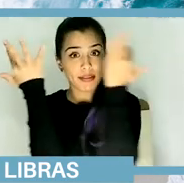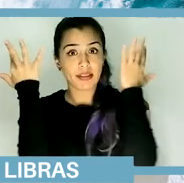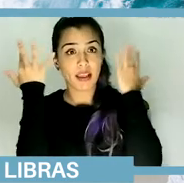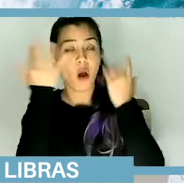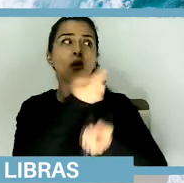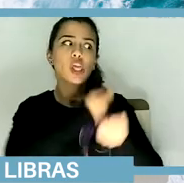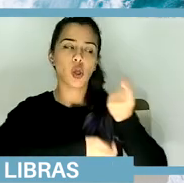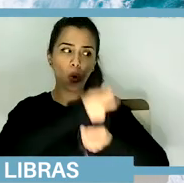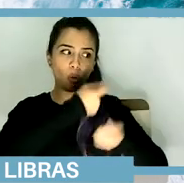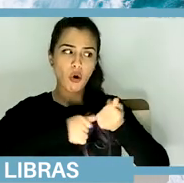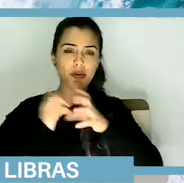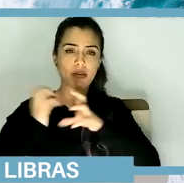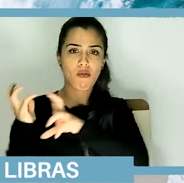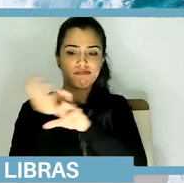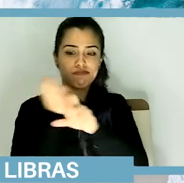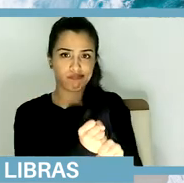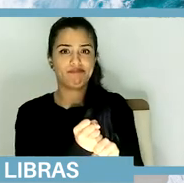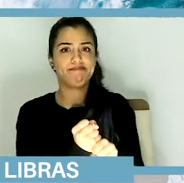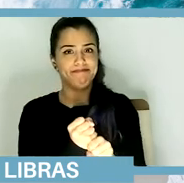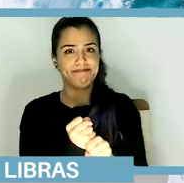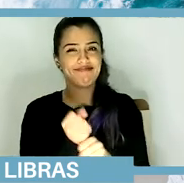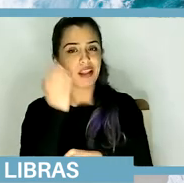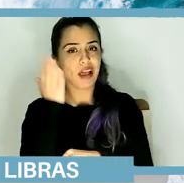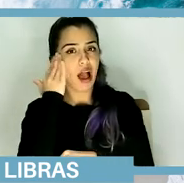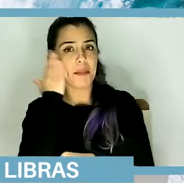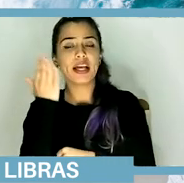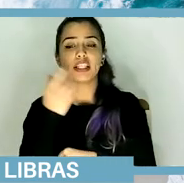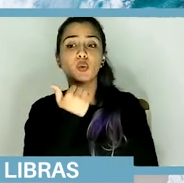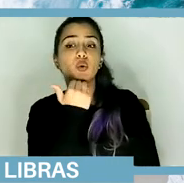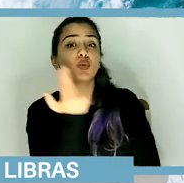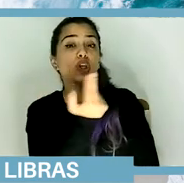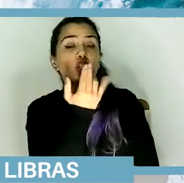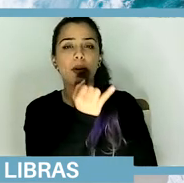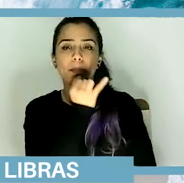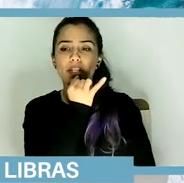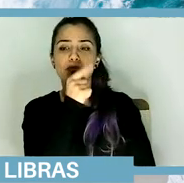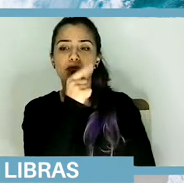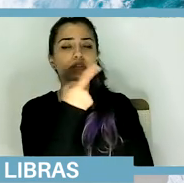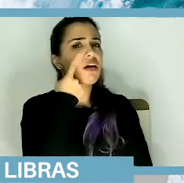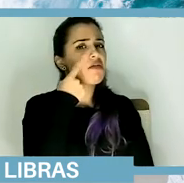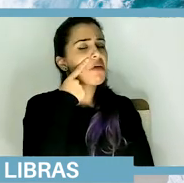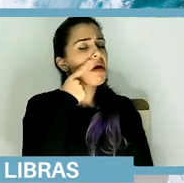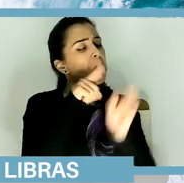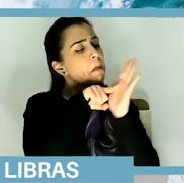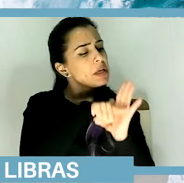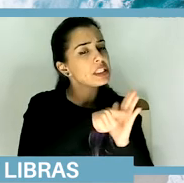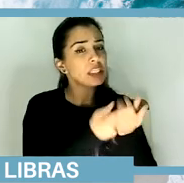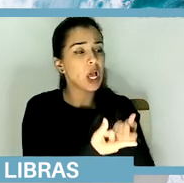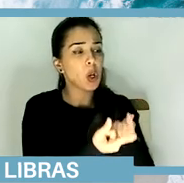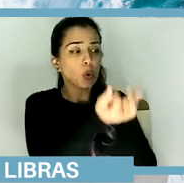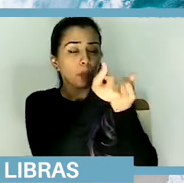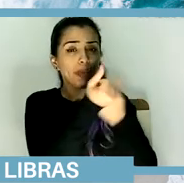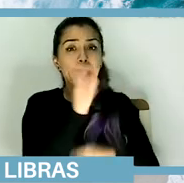sempre pelo aspecto econômico fazer o melhor preço está aqui não ele não tá tendo uma justiça social